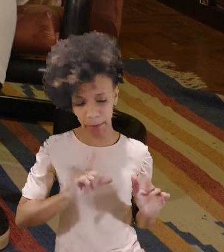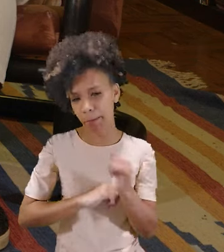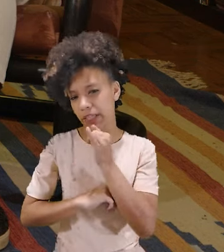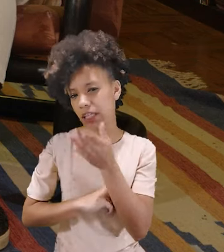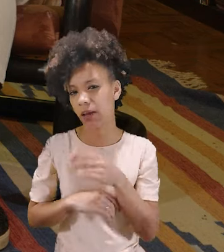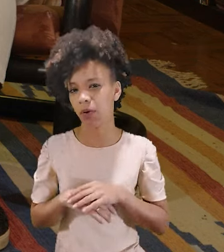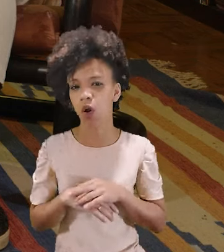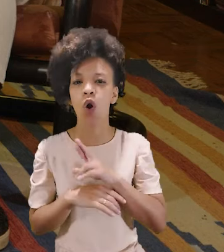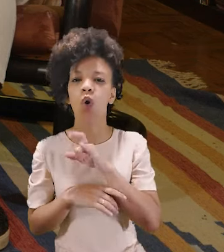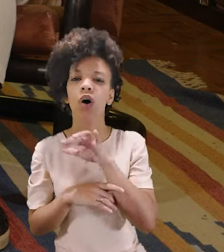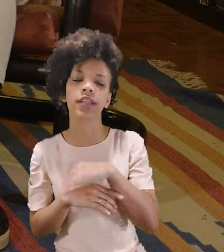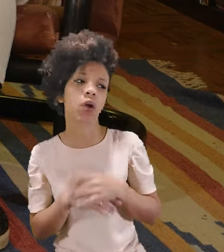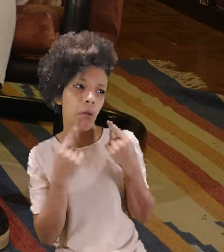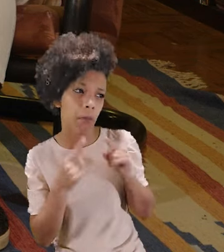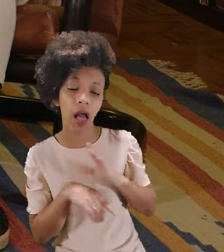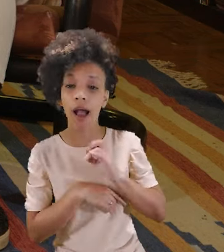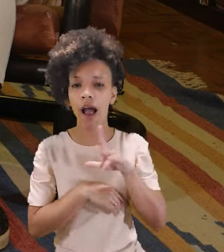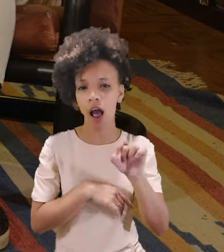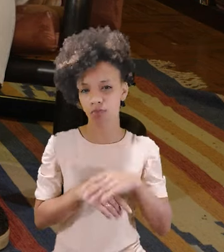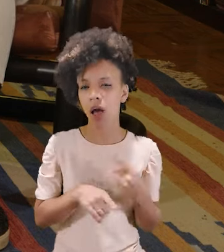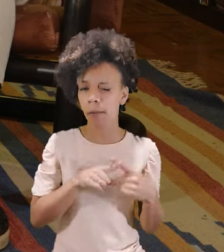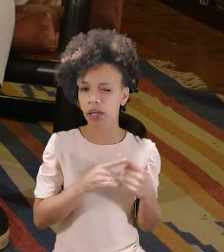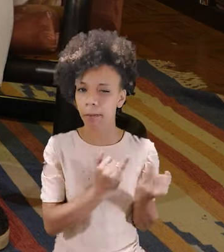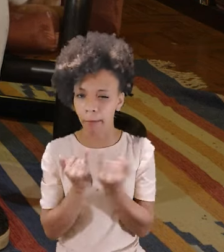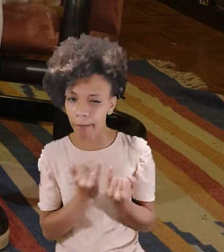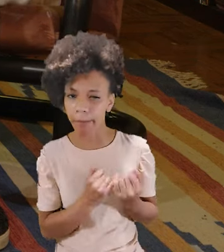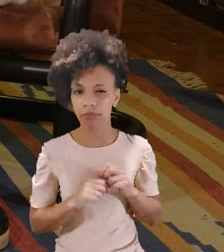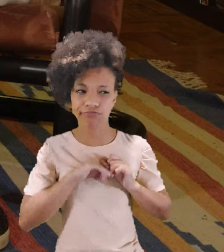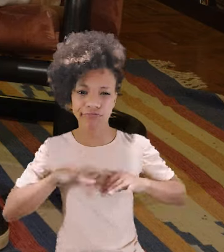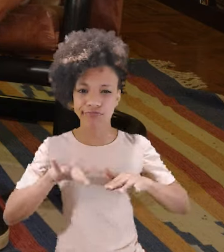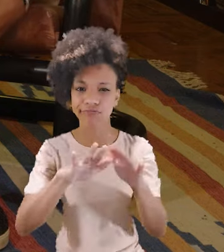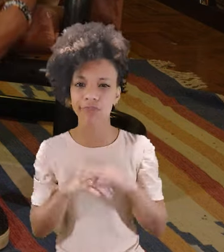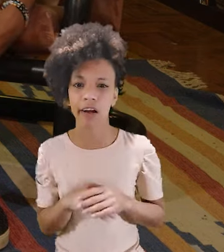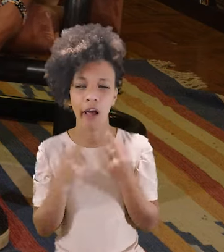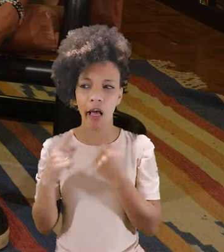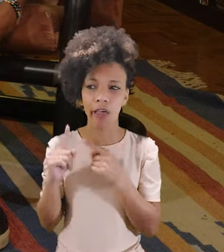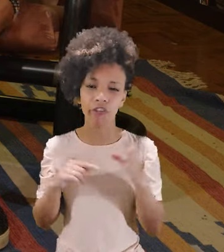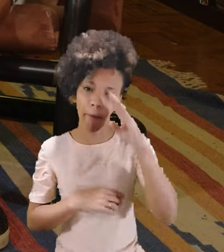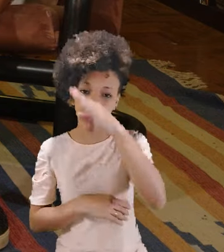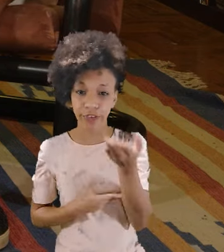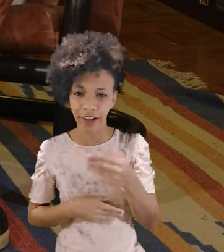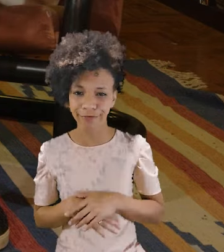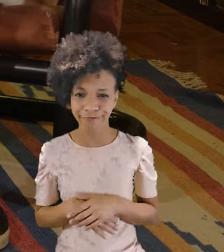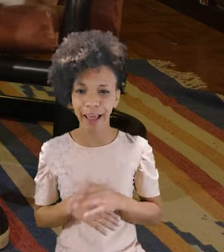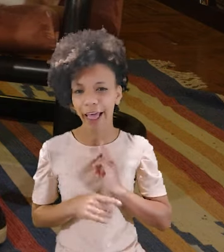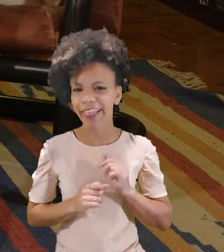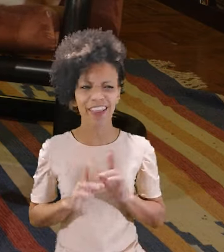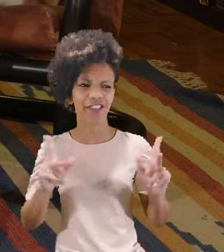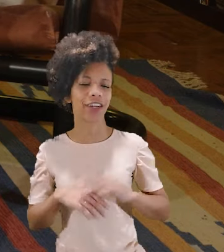fazer cortes assim do tipo Rodrigo falar mal de Carlos fez que bomba né Rodrigo crítica bolsonaro